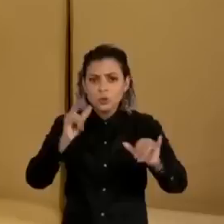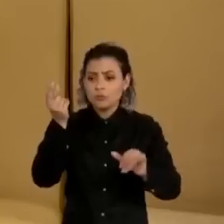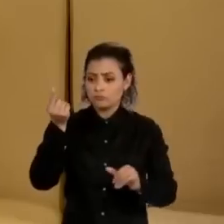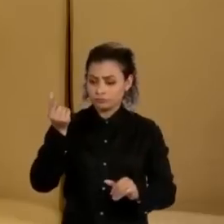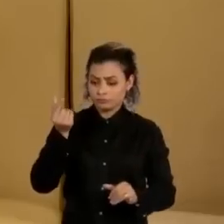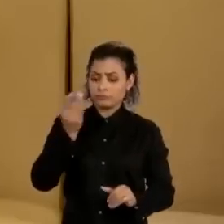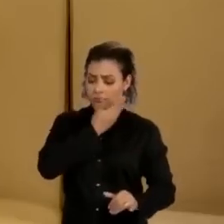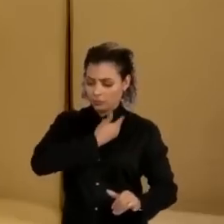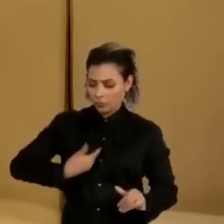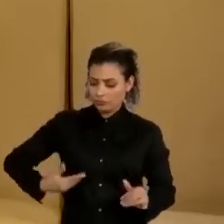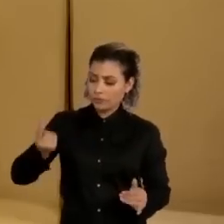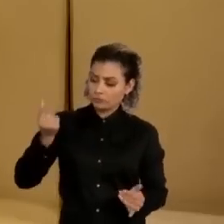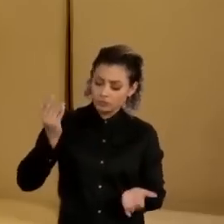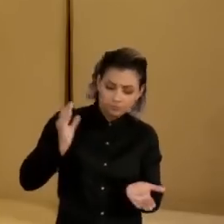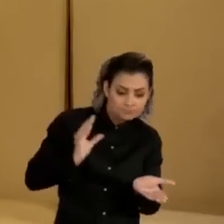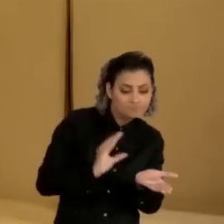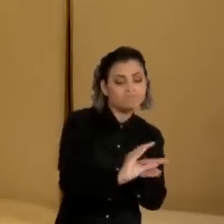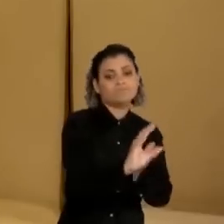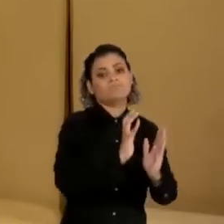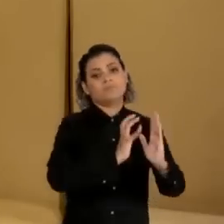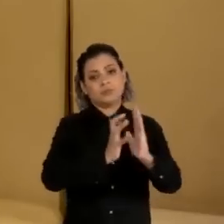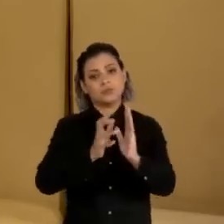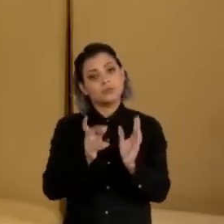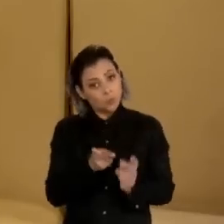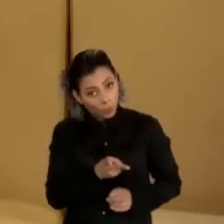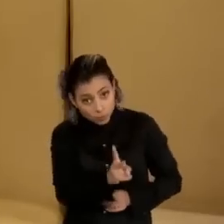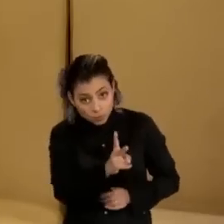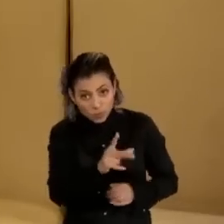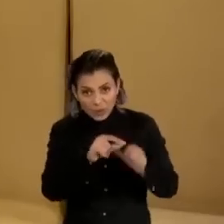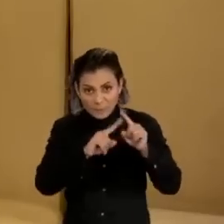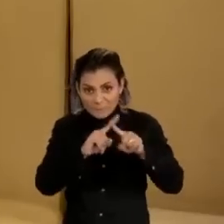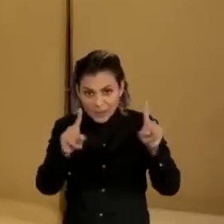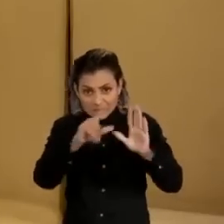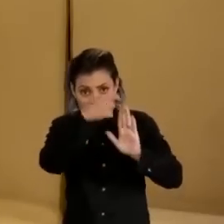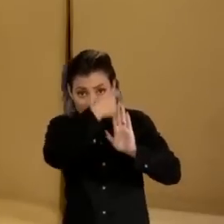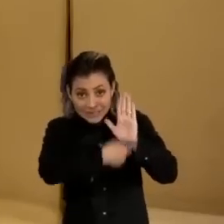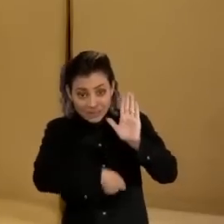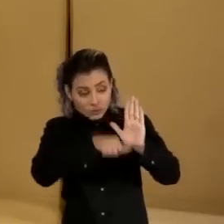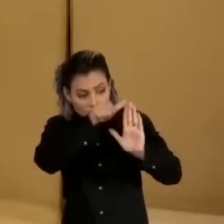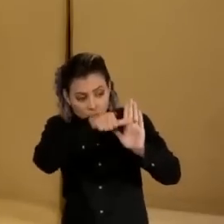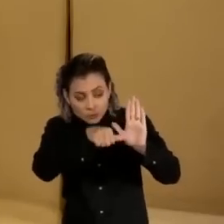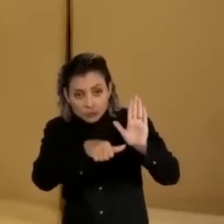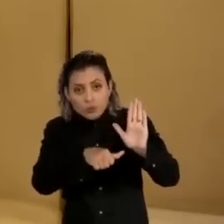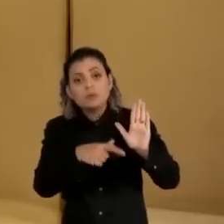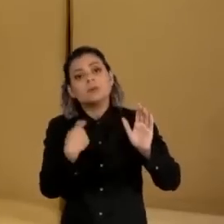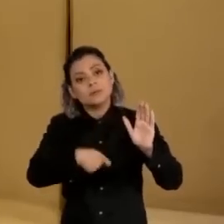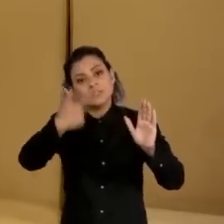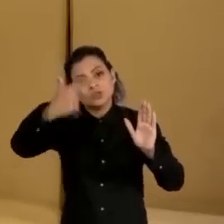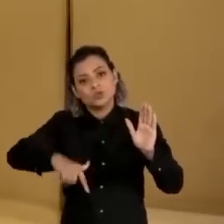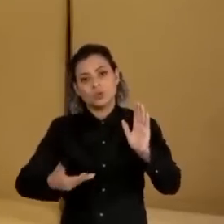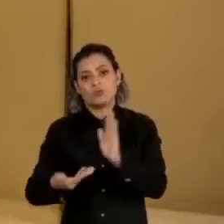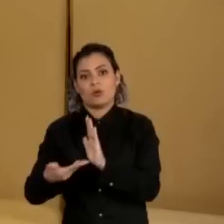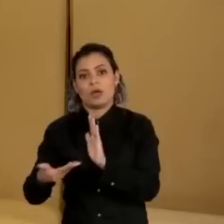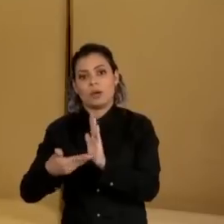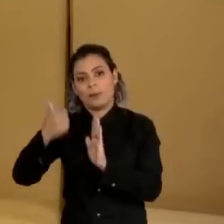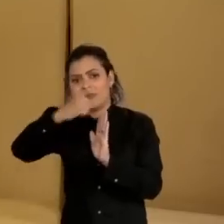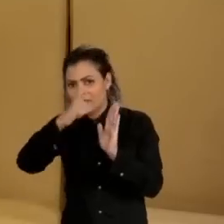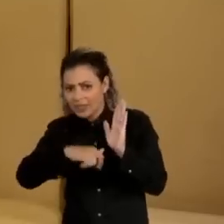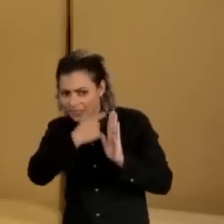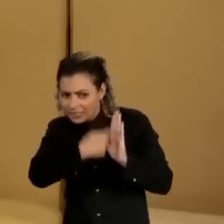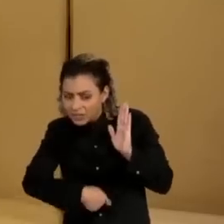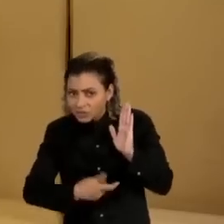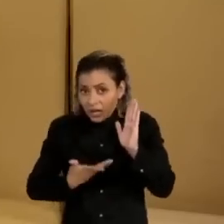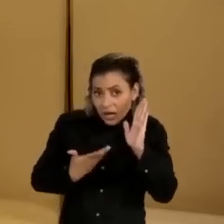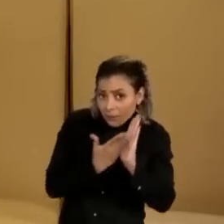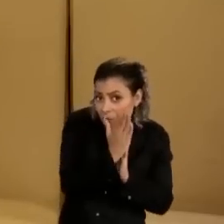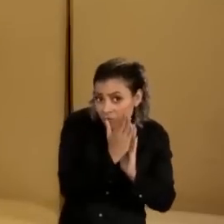público de campanha foi mantido. Mas para que as mudanças passem a valer, o texto precisa passar novamente pela Câmara. Se aprovado